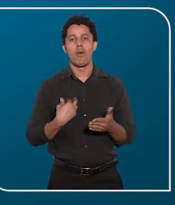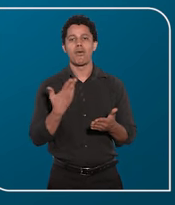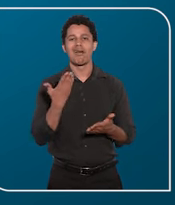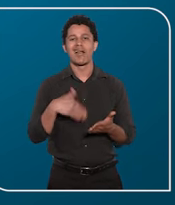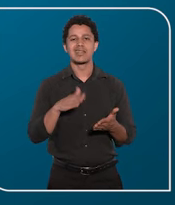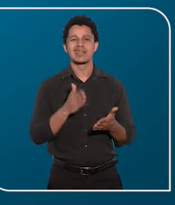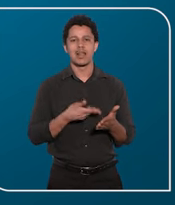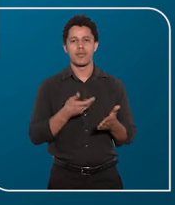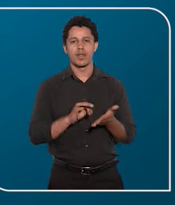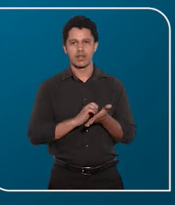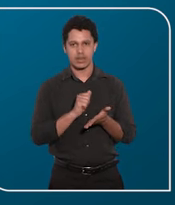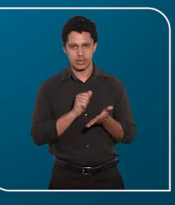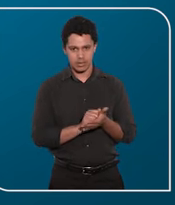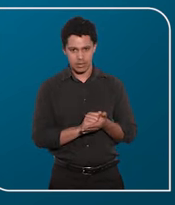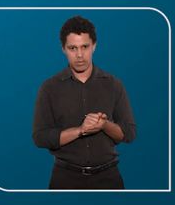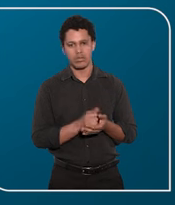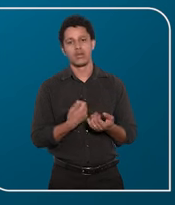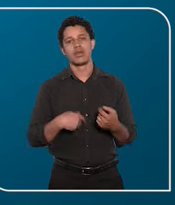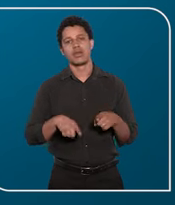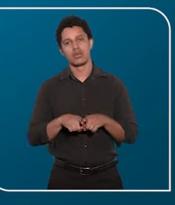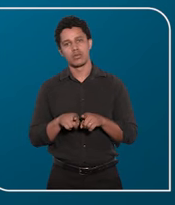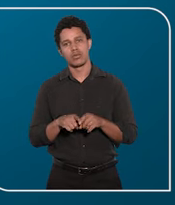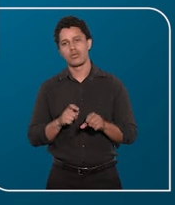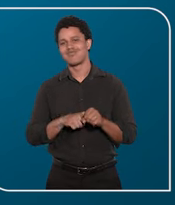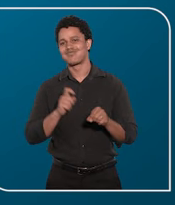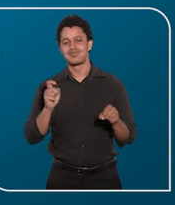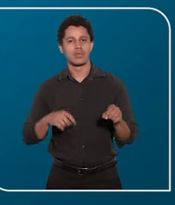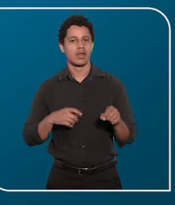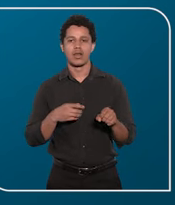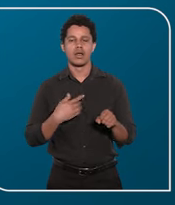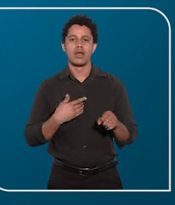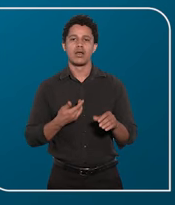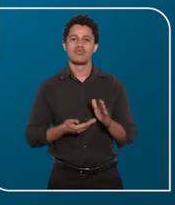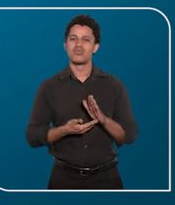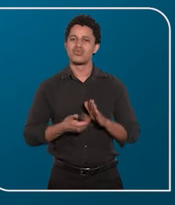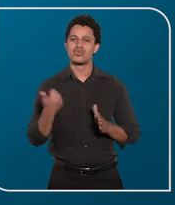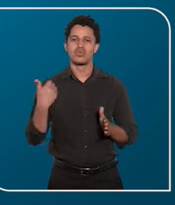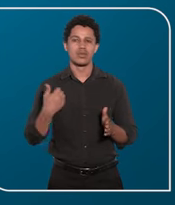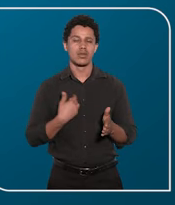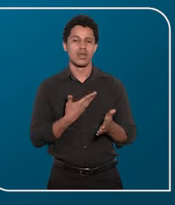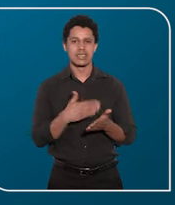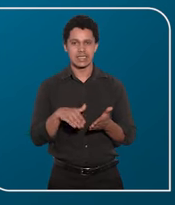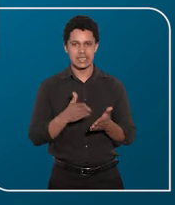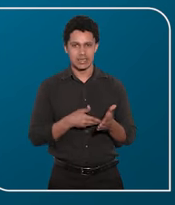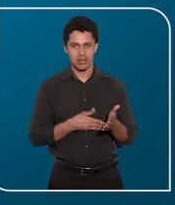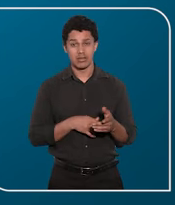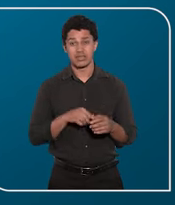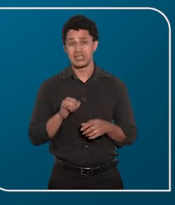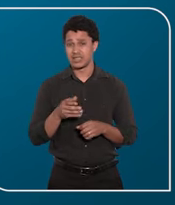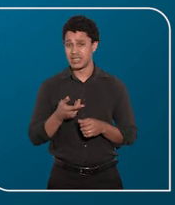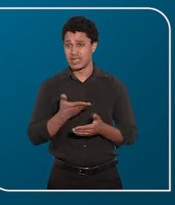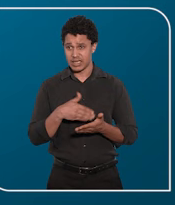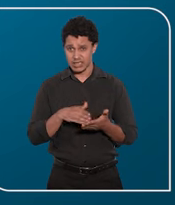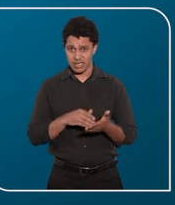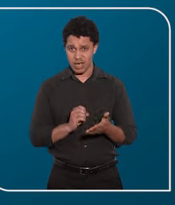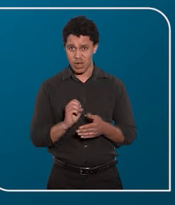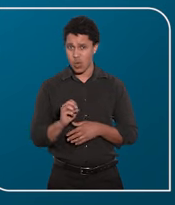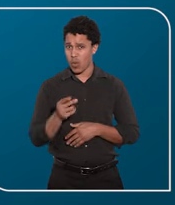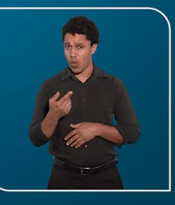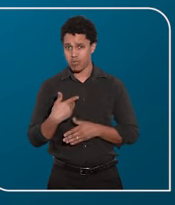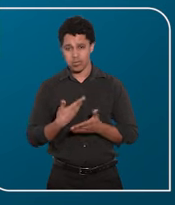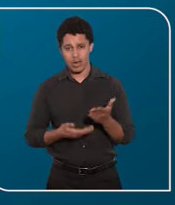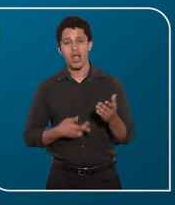inscrição e as circunstâncias que geram a suspensão da inscrição. Seja por cancelamento, seja por suspensão, o advogado